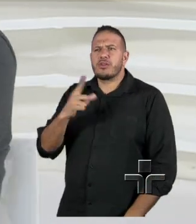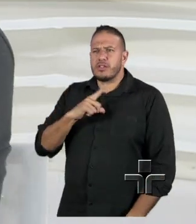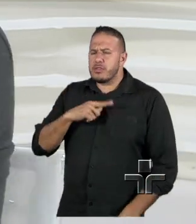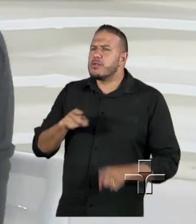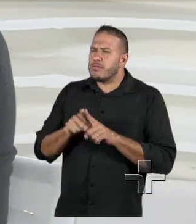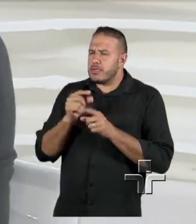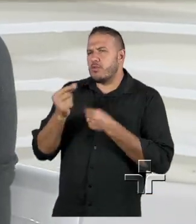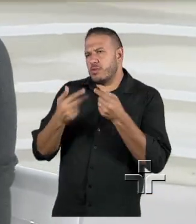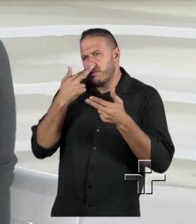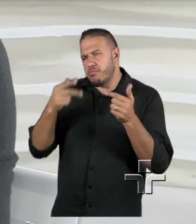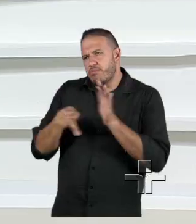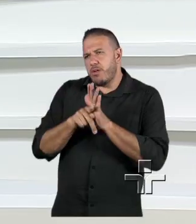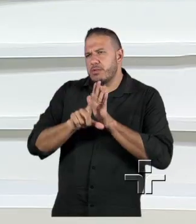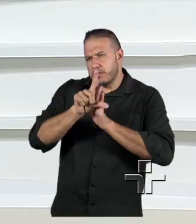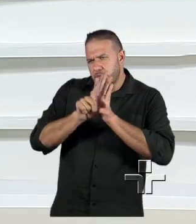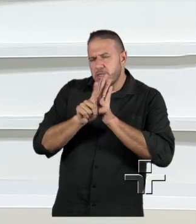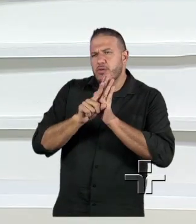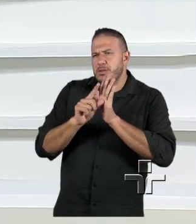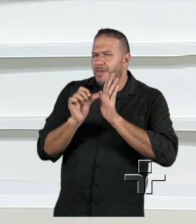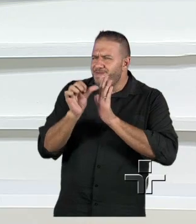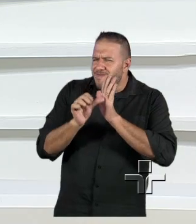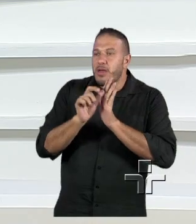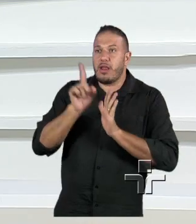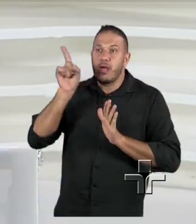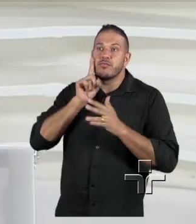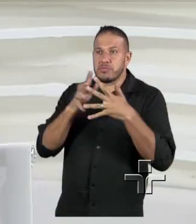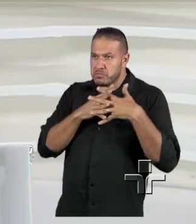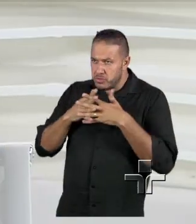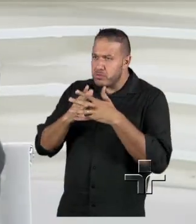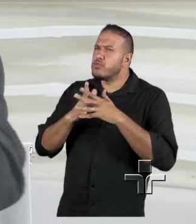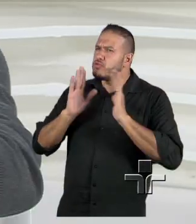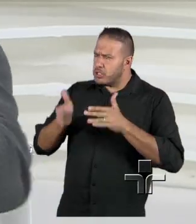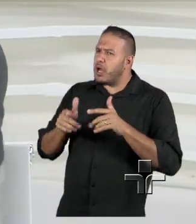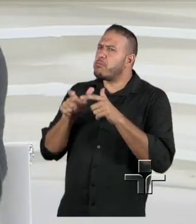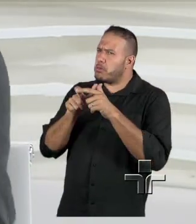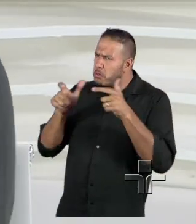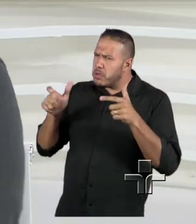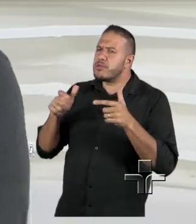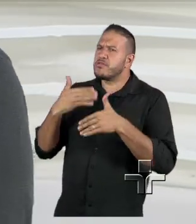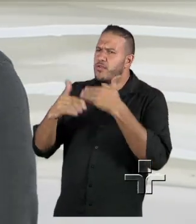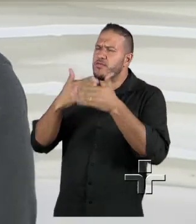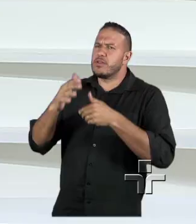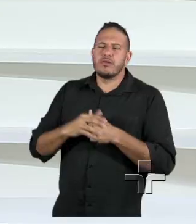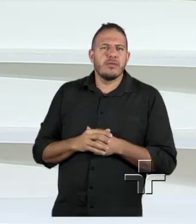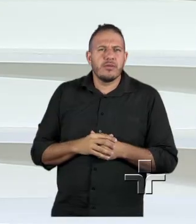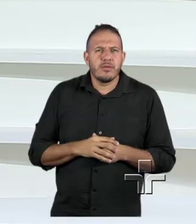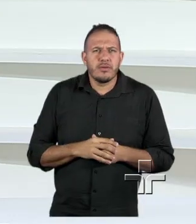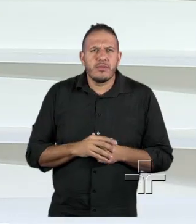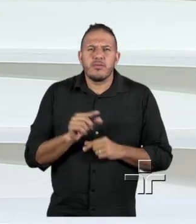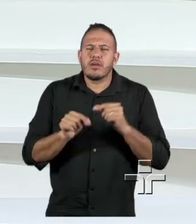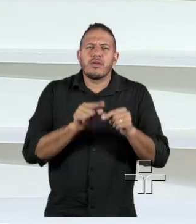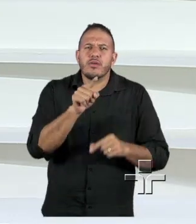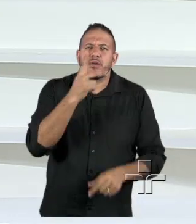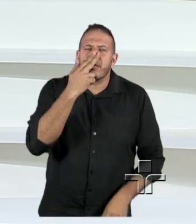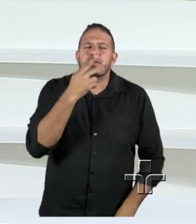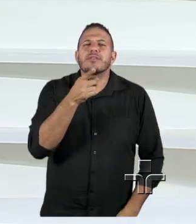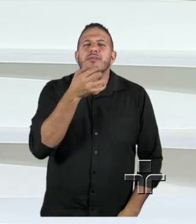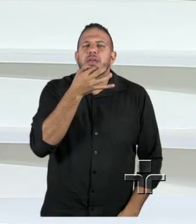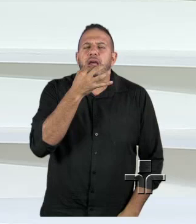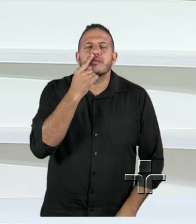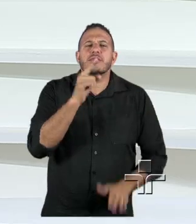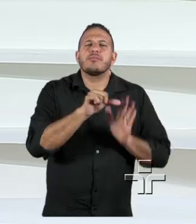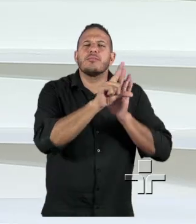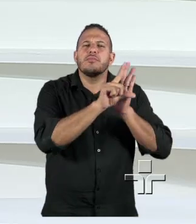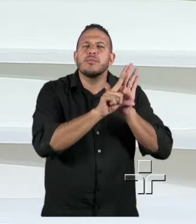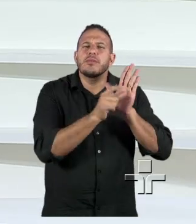questão de legislação para mexer, né? Os Estados Unidos é bem desenvolvido, E qual para questão estimular... de legislação é essa que você acha? Qual é essa questão de